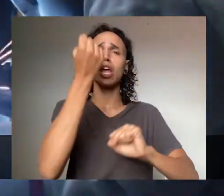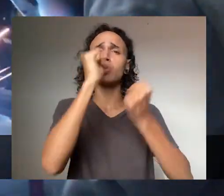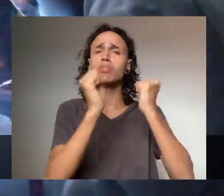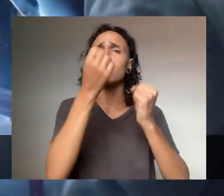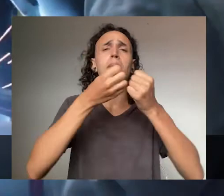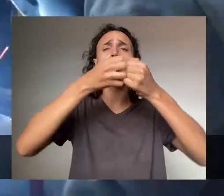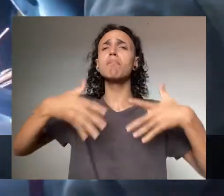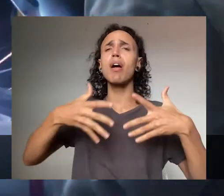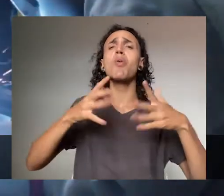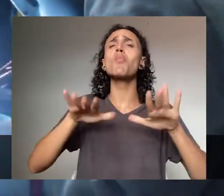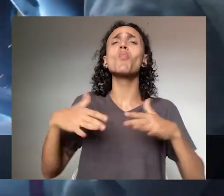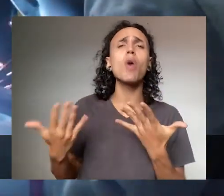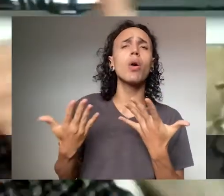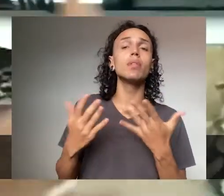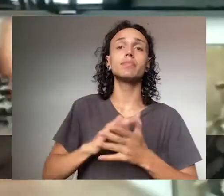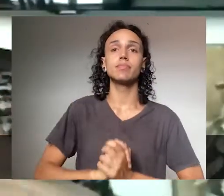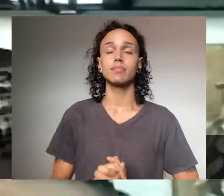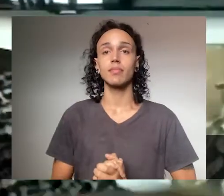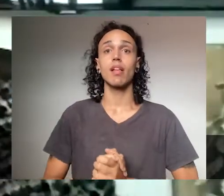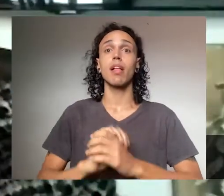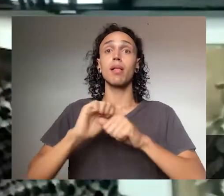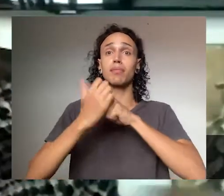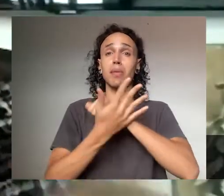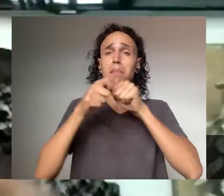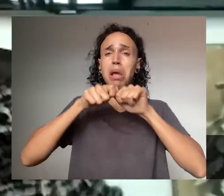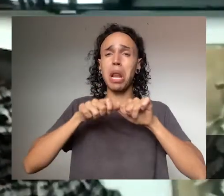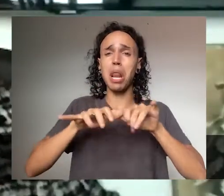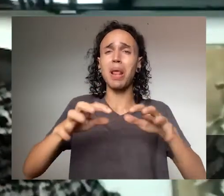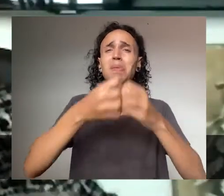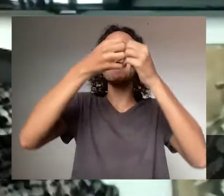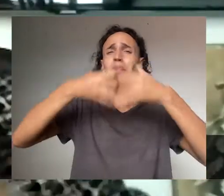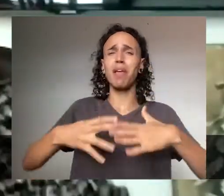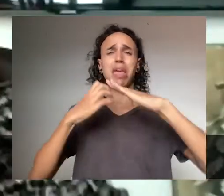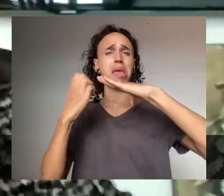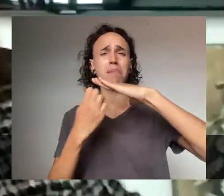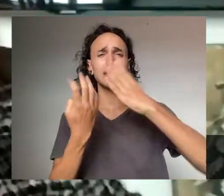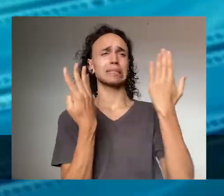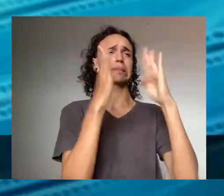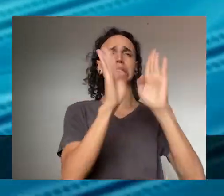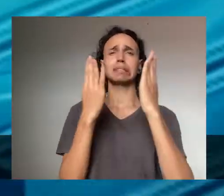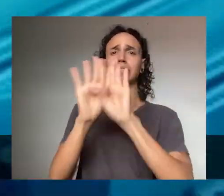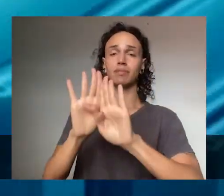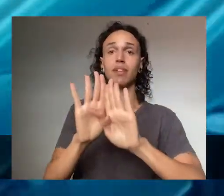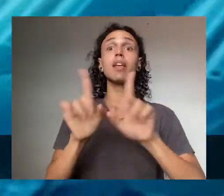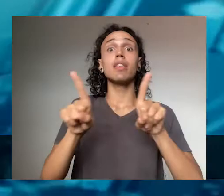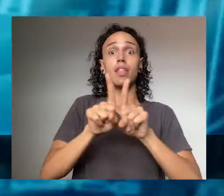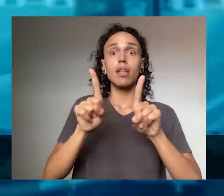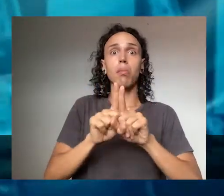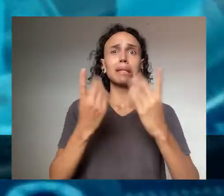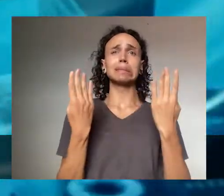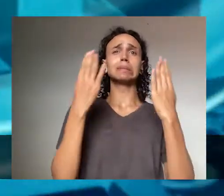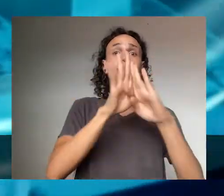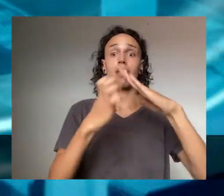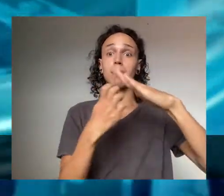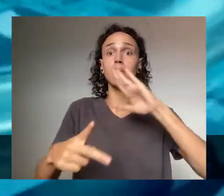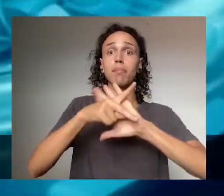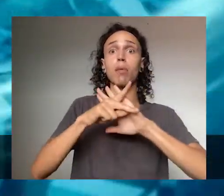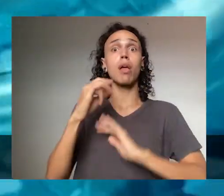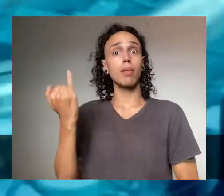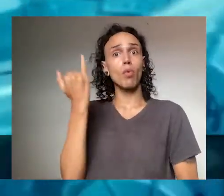industrial do país? A pandemia destruiu cadeias produtivas. Por quê? Destruiu empresas. E de importantes